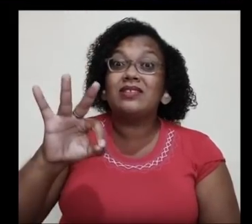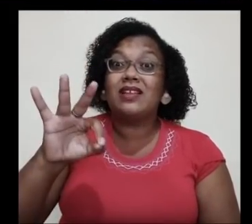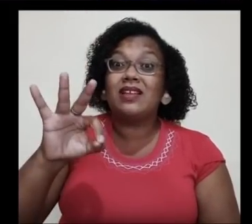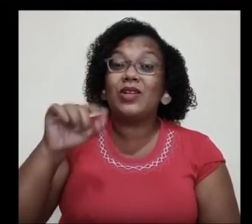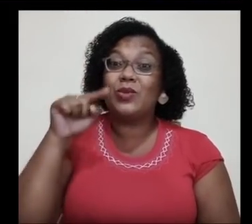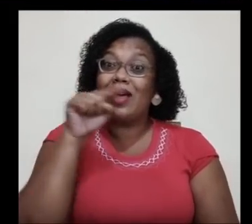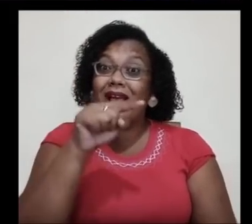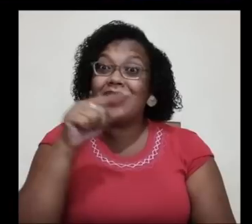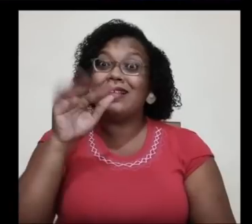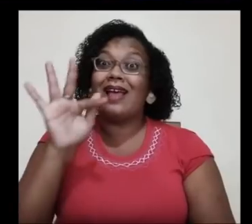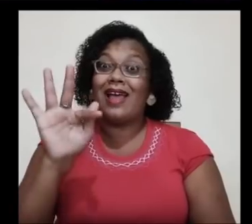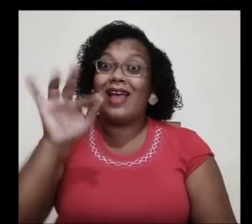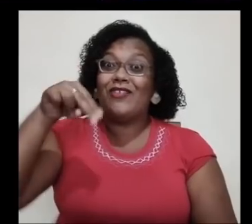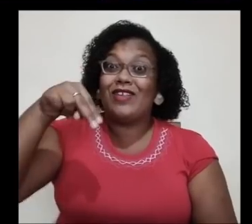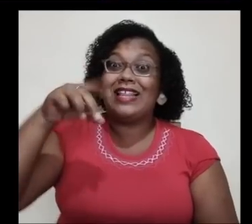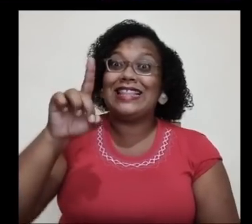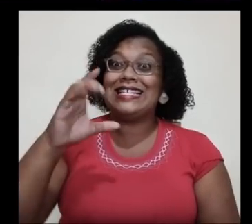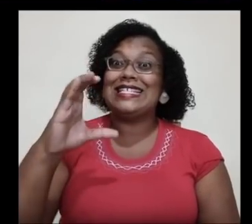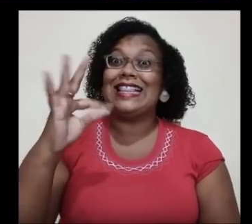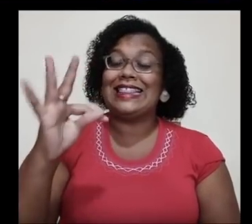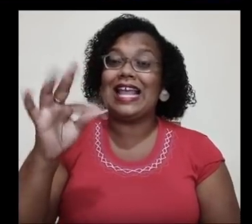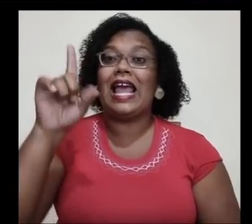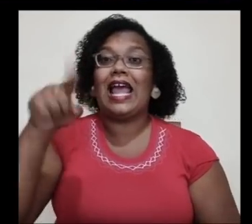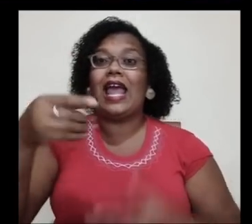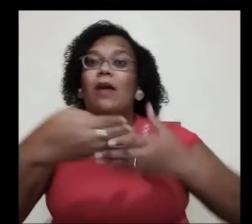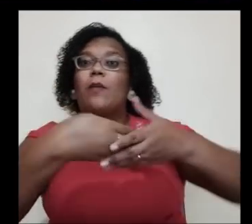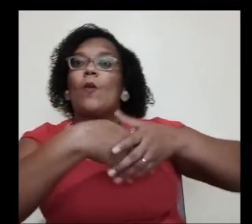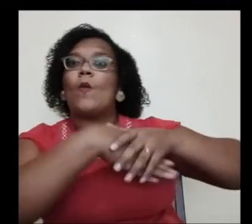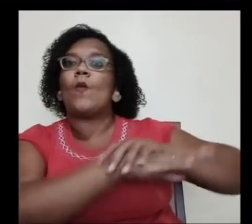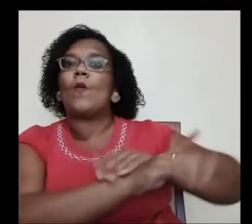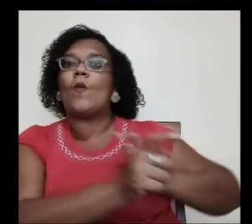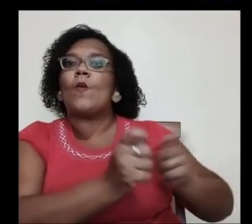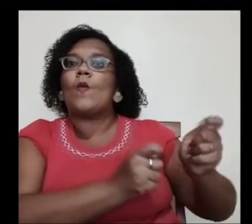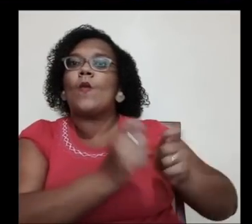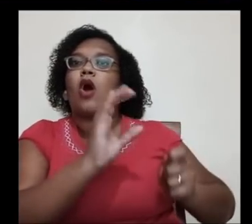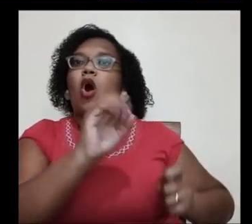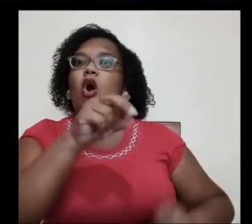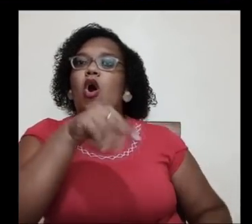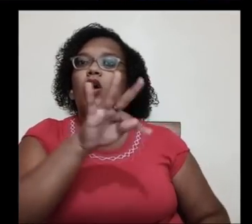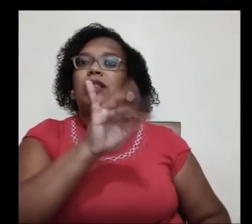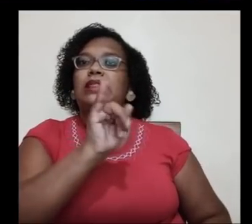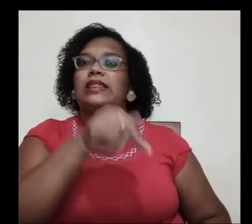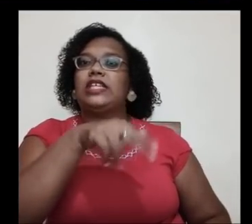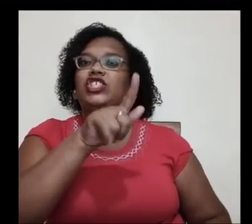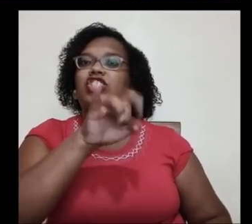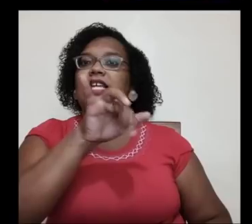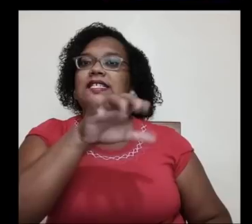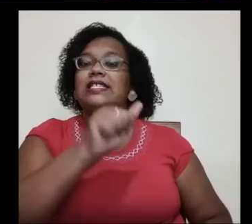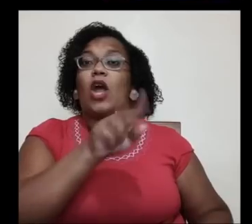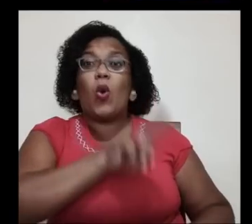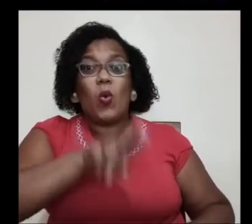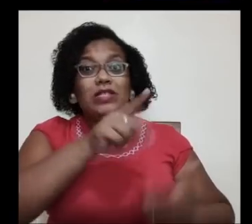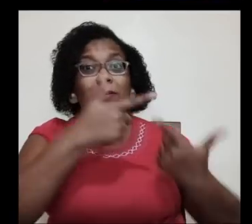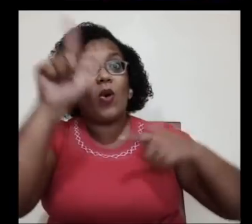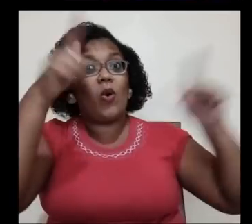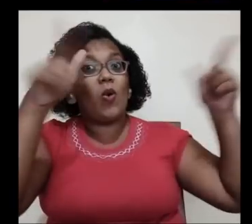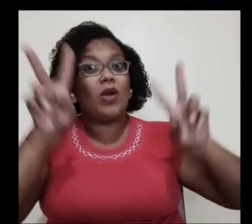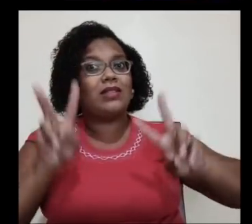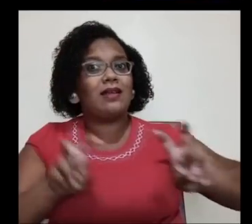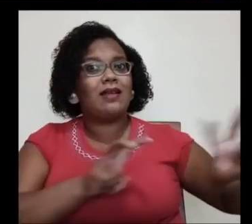outras finalidades, que não aquelas finalidades para as quais esses recursos foram recolhidos por lei. Portanto, a gente acha que existe